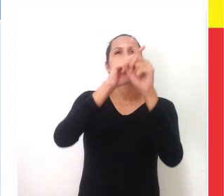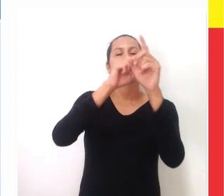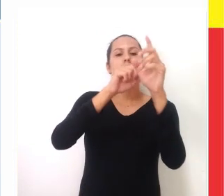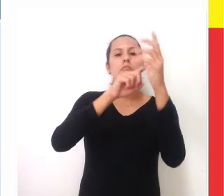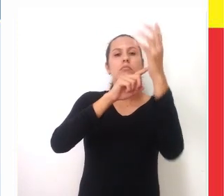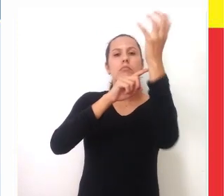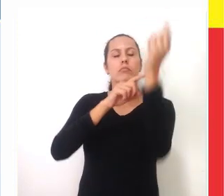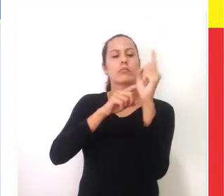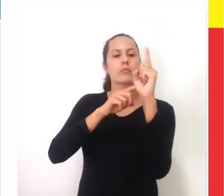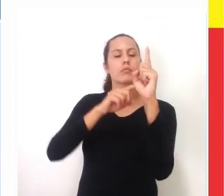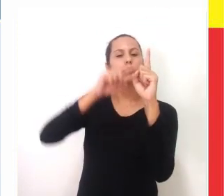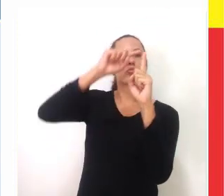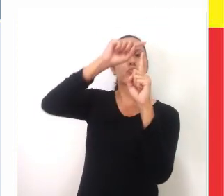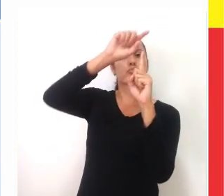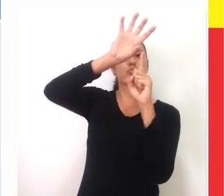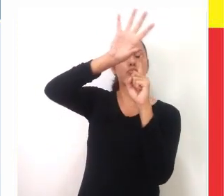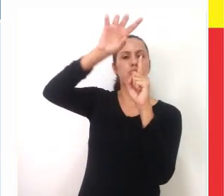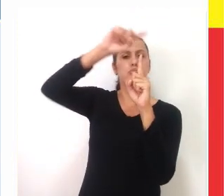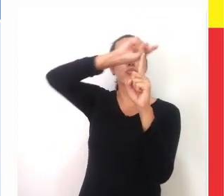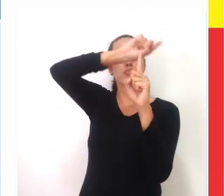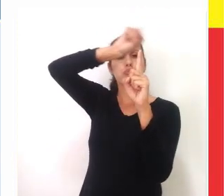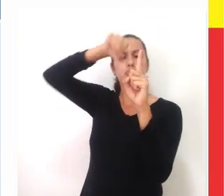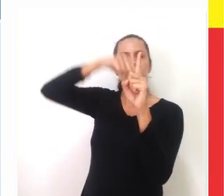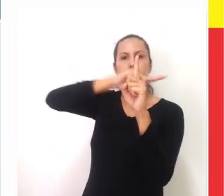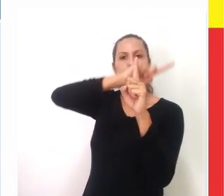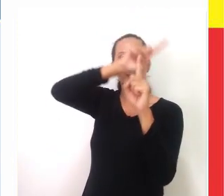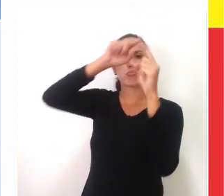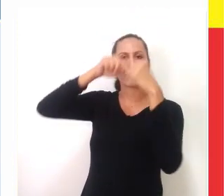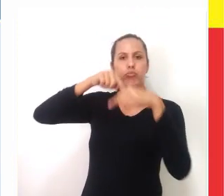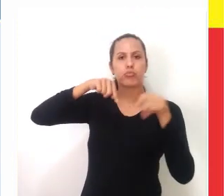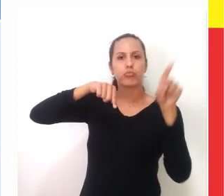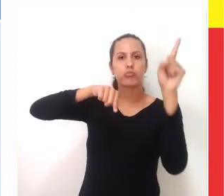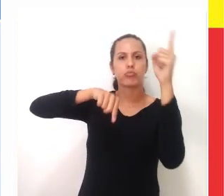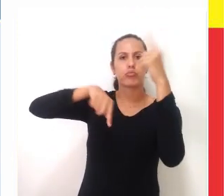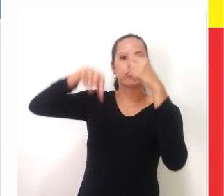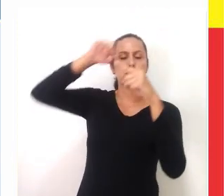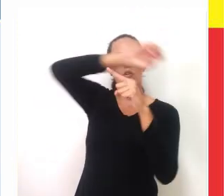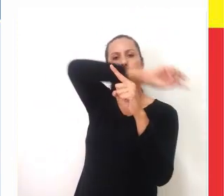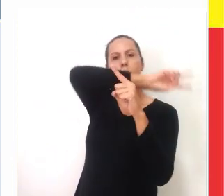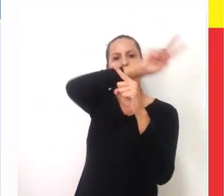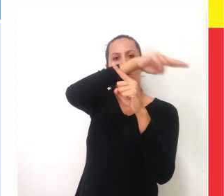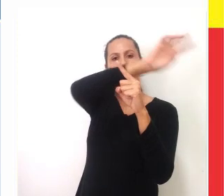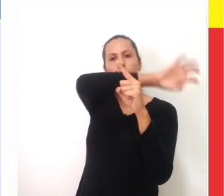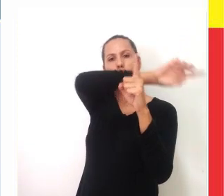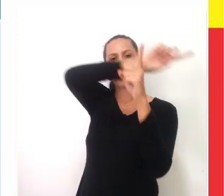turbinas. Ok? Então, o vento, ele é utilizado, ele